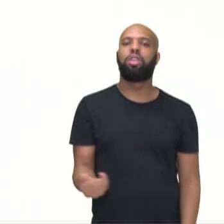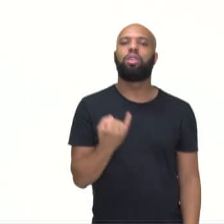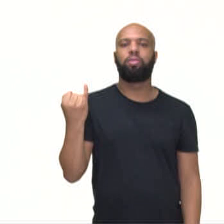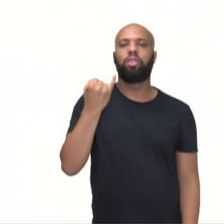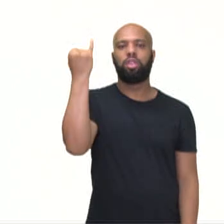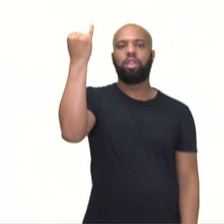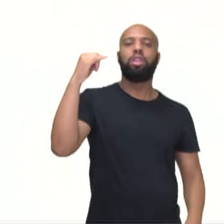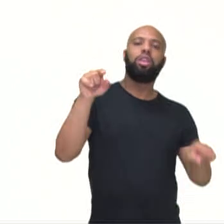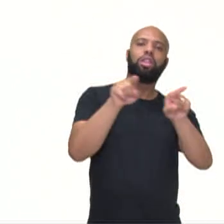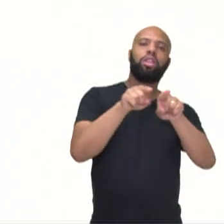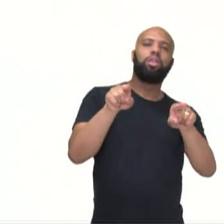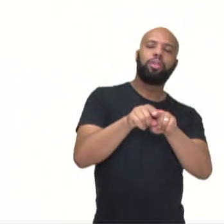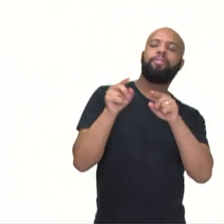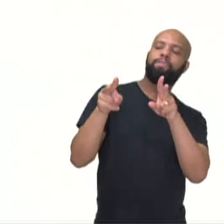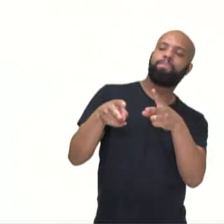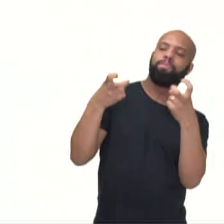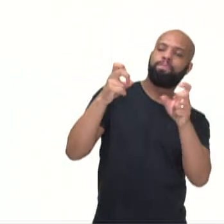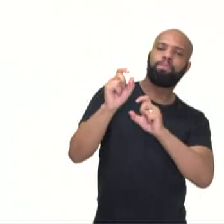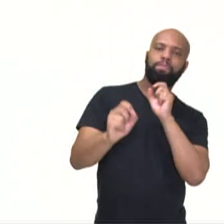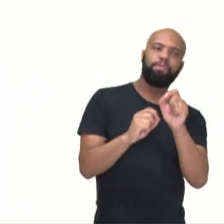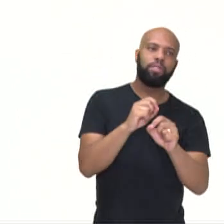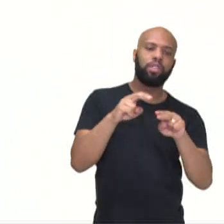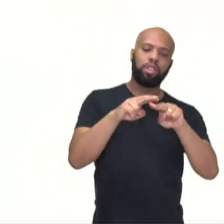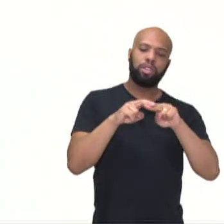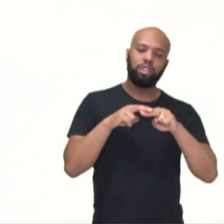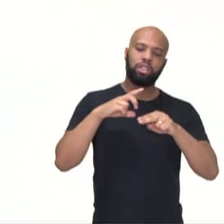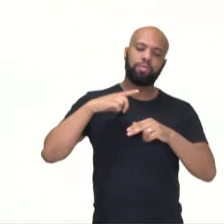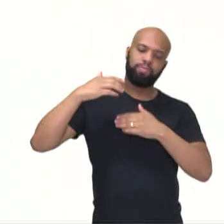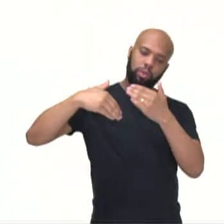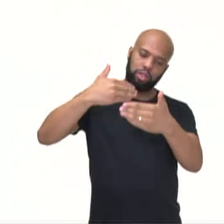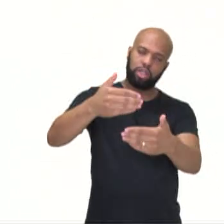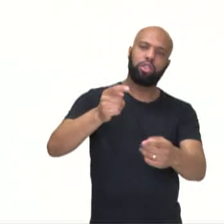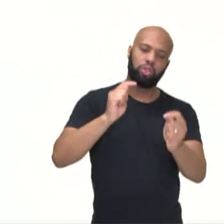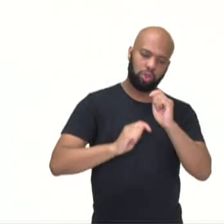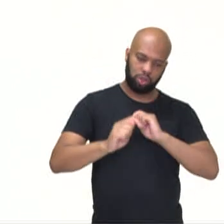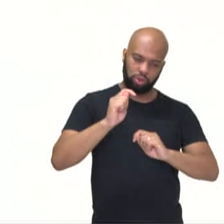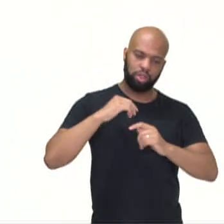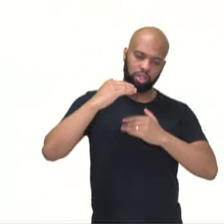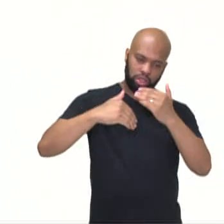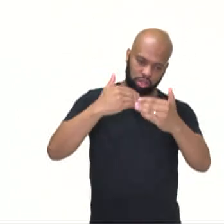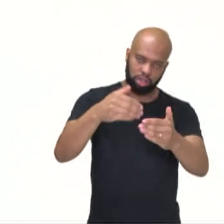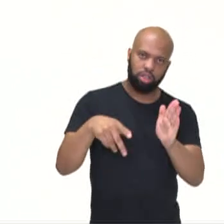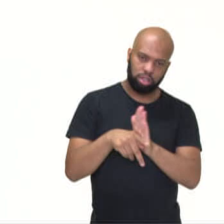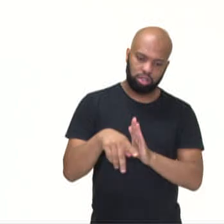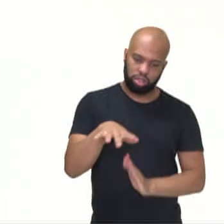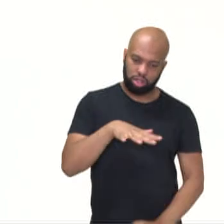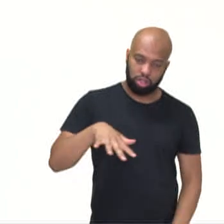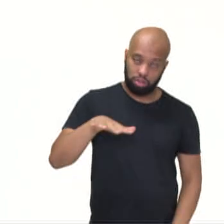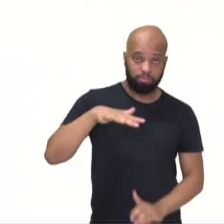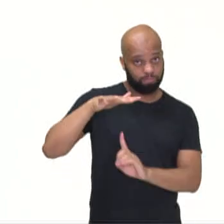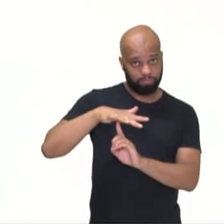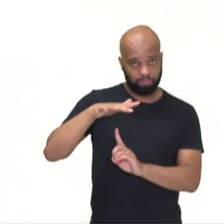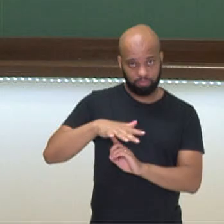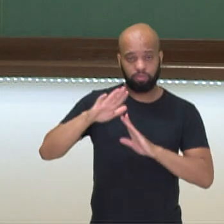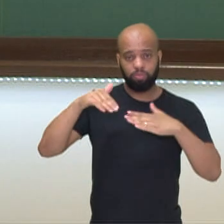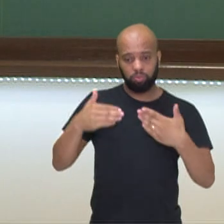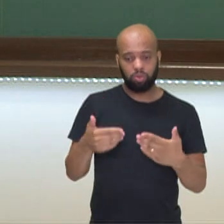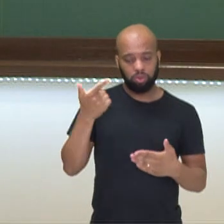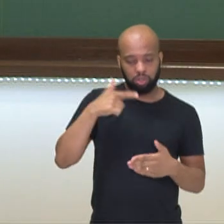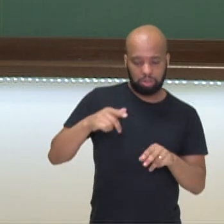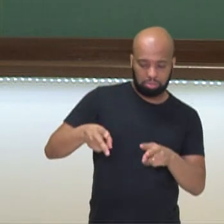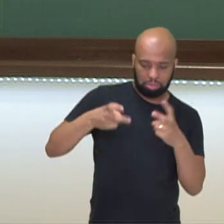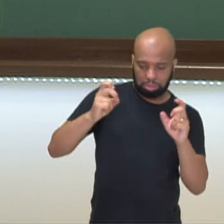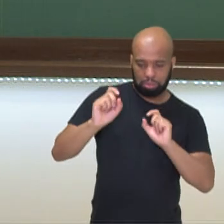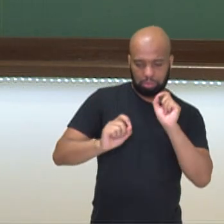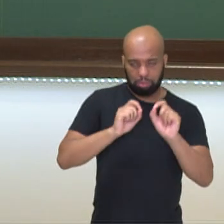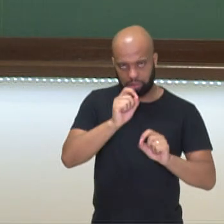importante perceber que, devido a todo o processo econômico de desenvolvimento do território paranaense,